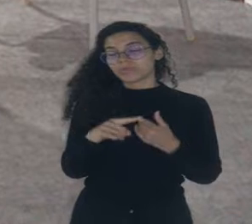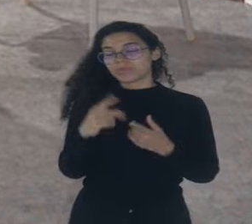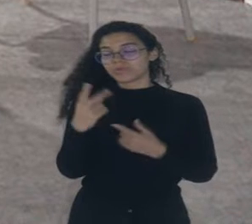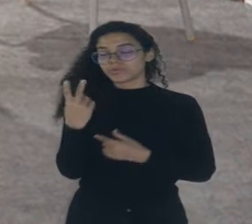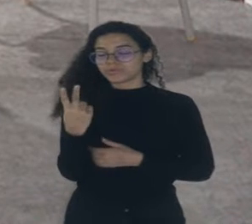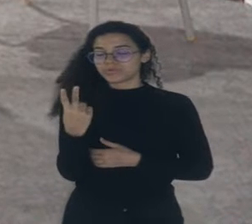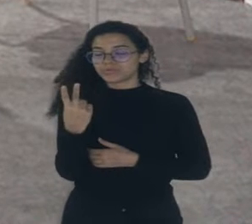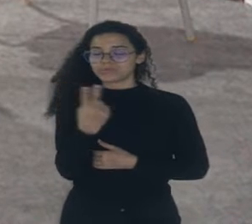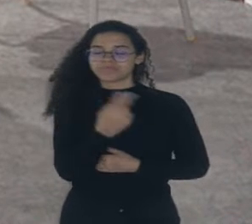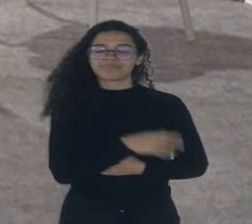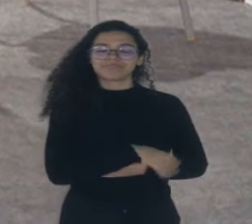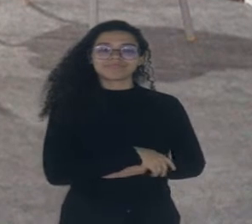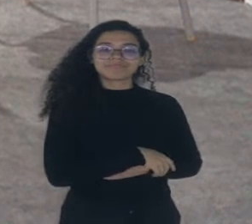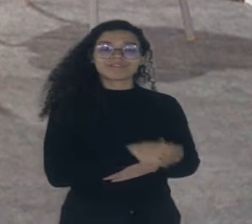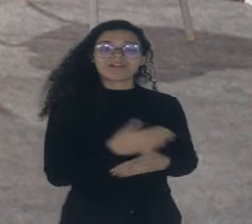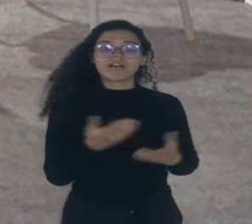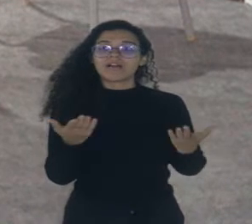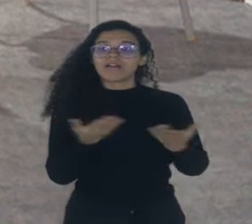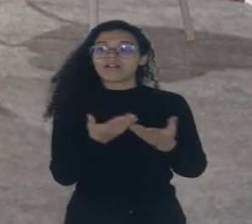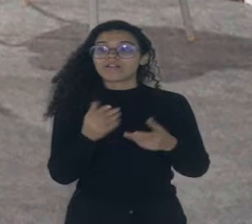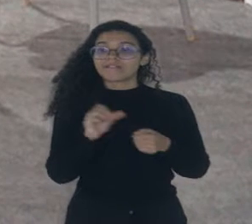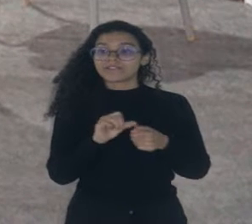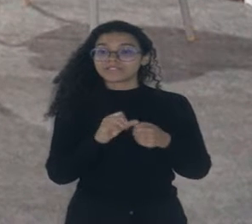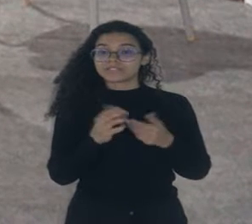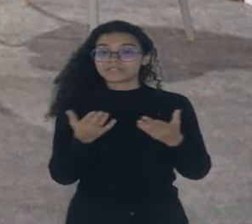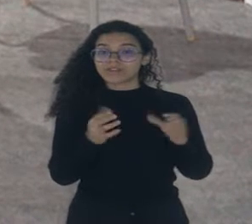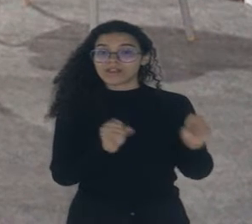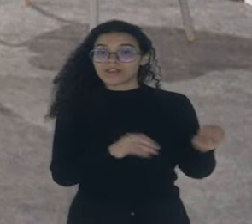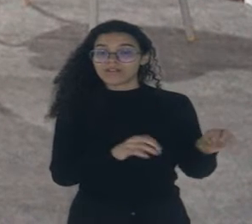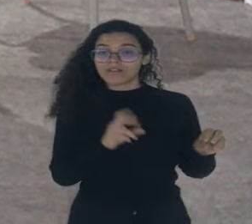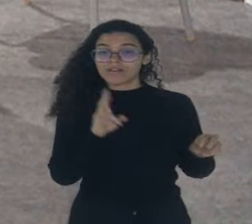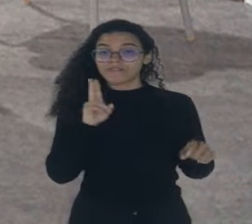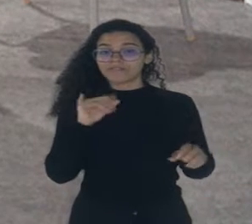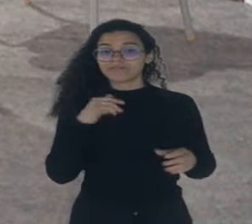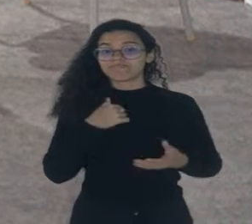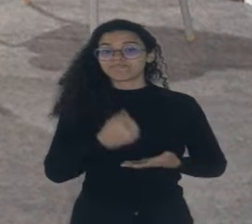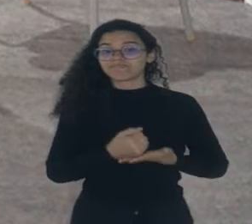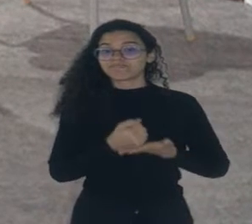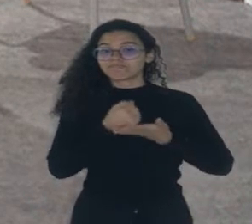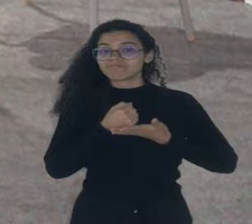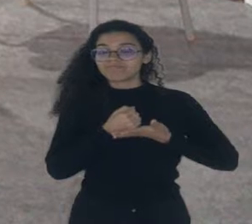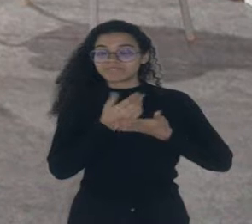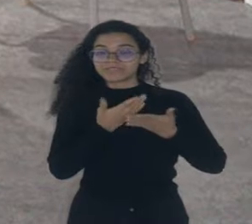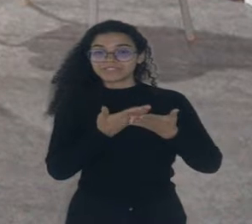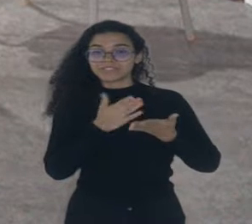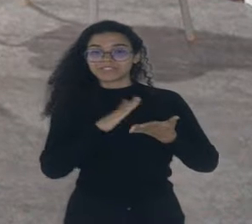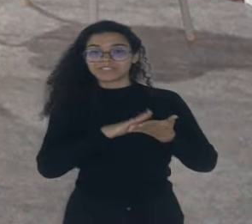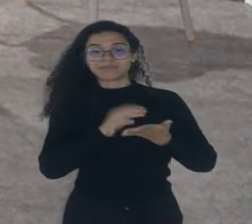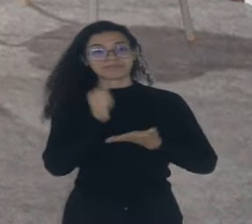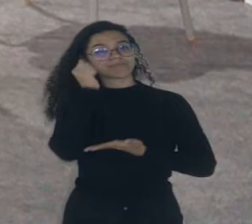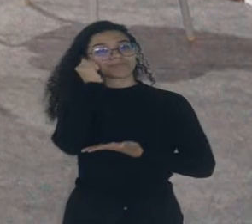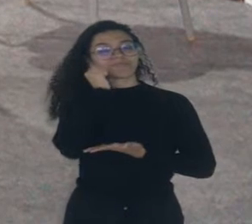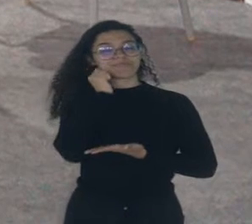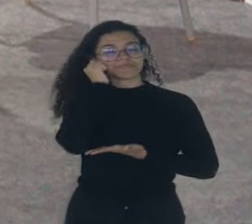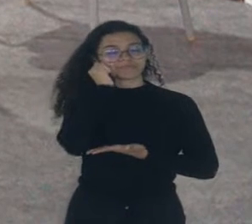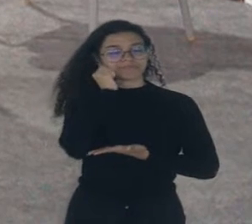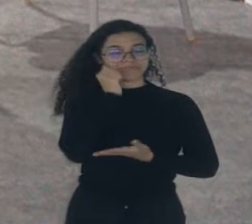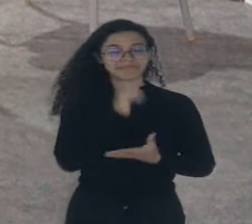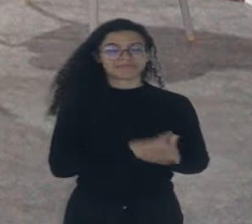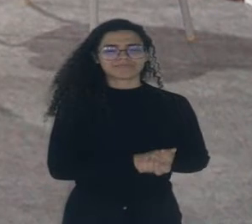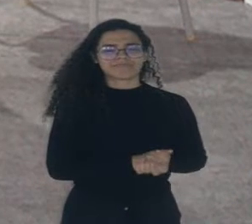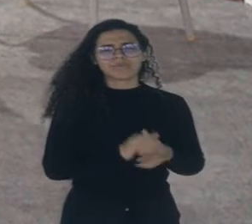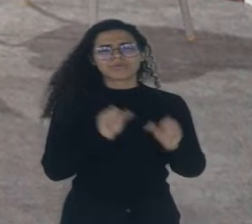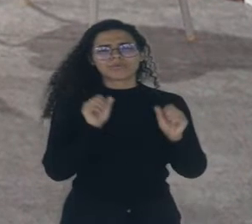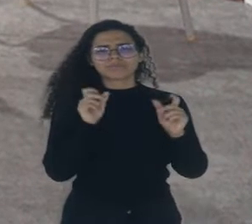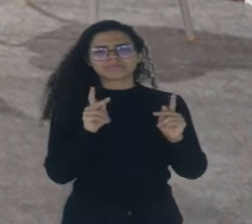2. Para realizar esta aula, eu conto com a participação especial da nossa intérprete, Mari. Muito bem,